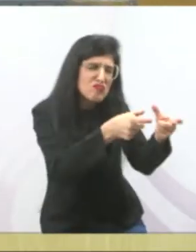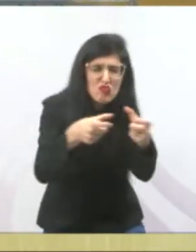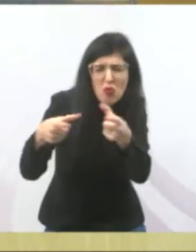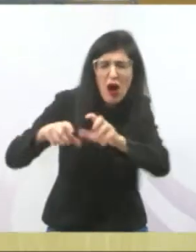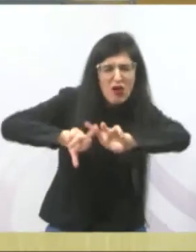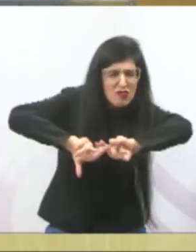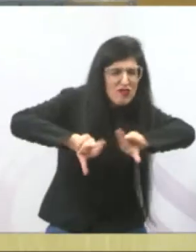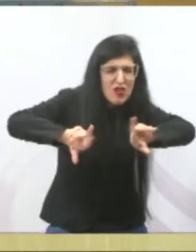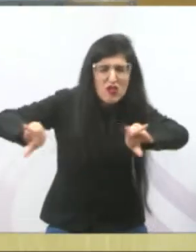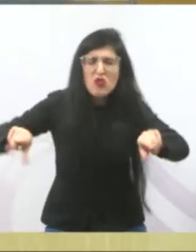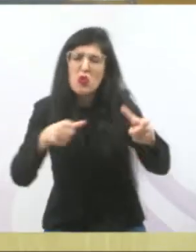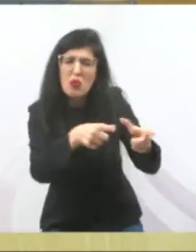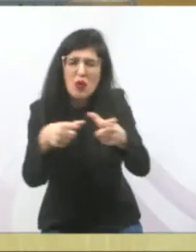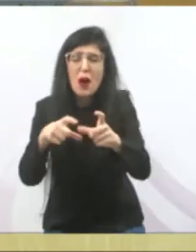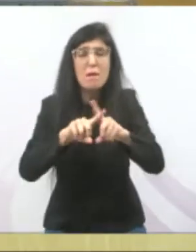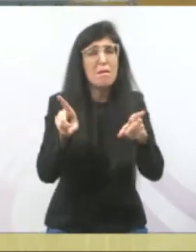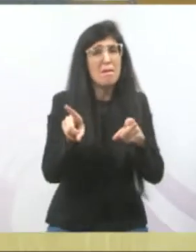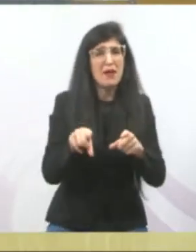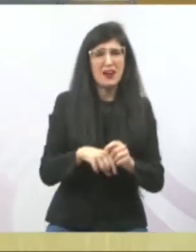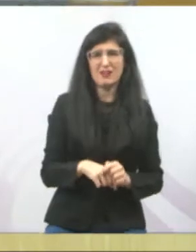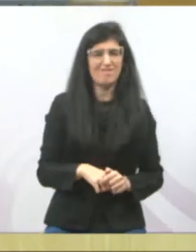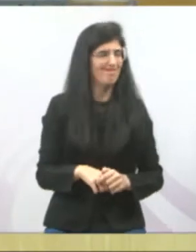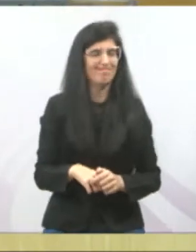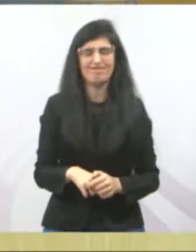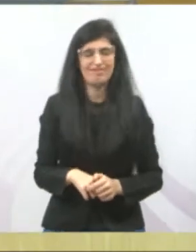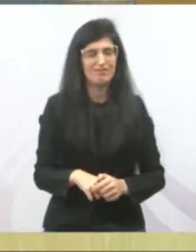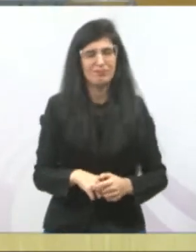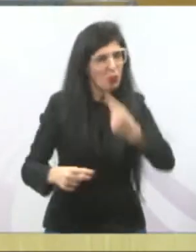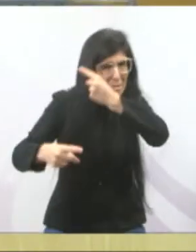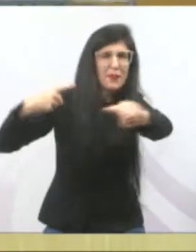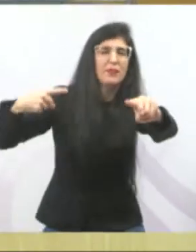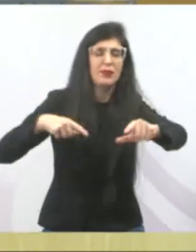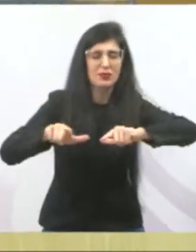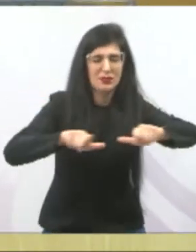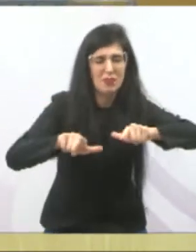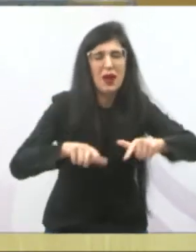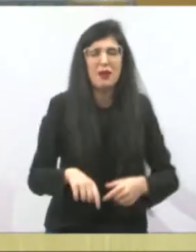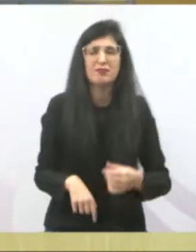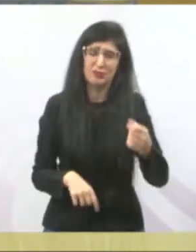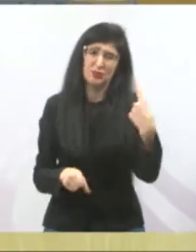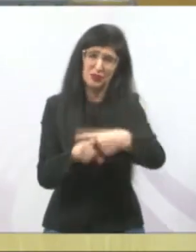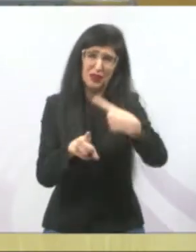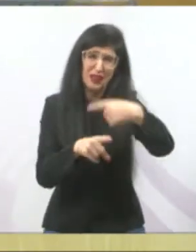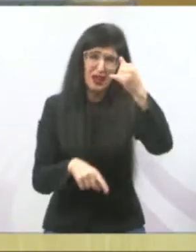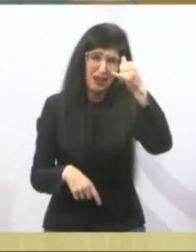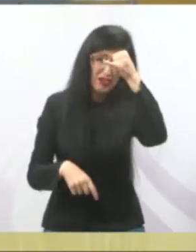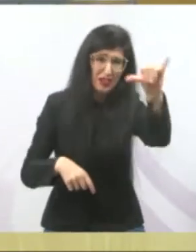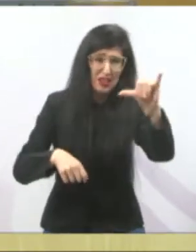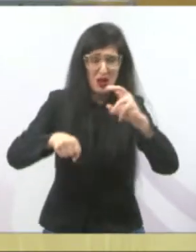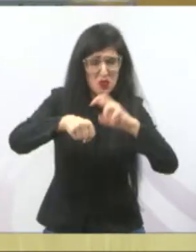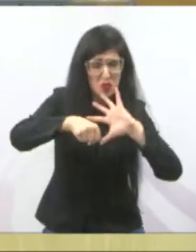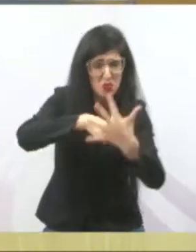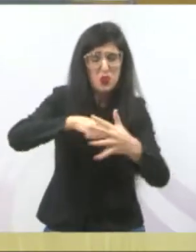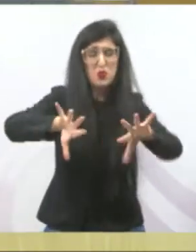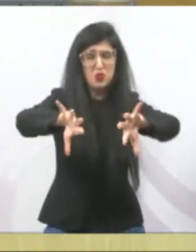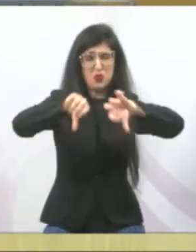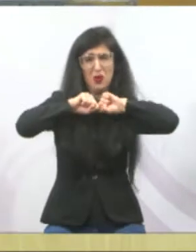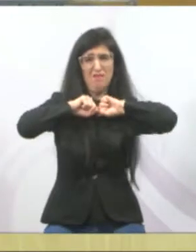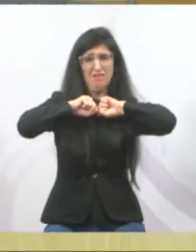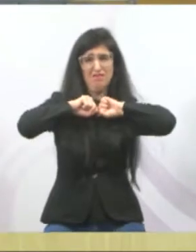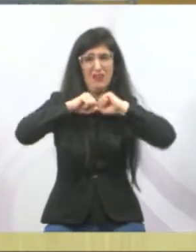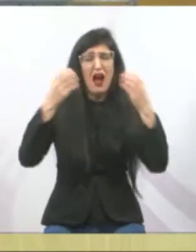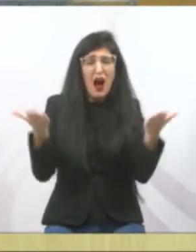enriquece. O que recolhe no verão é homem sensato. O que dorme no tempo da cega é filho